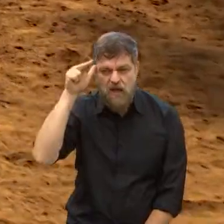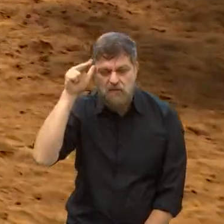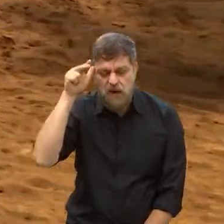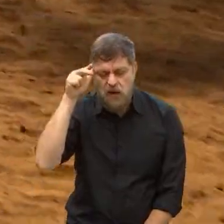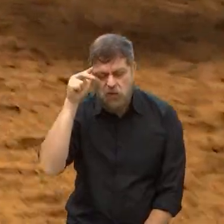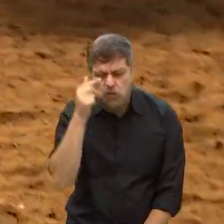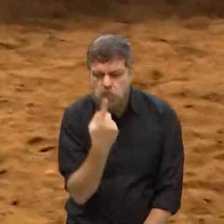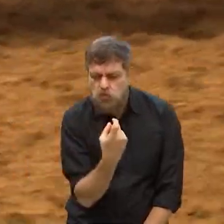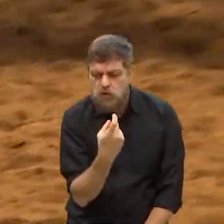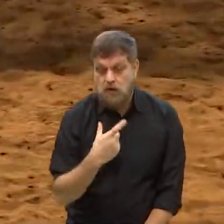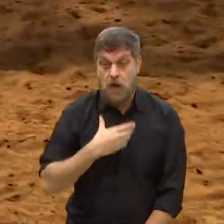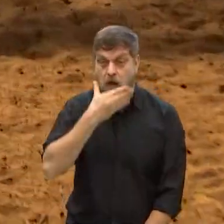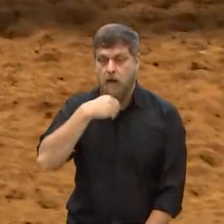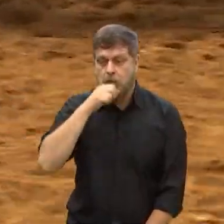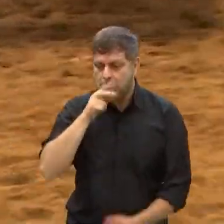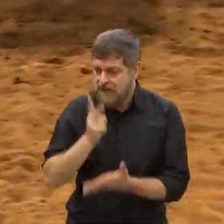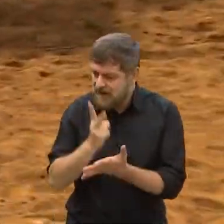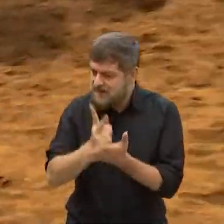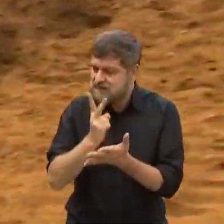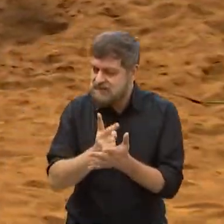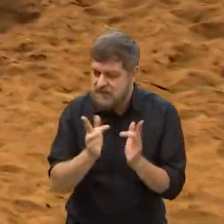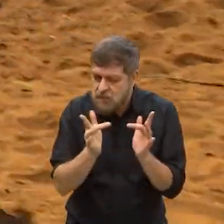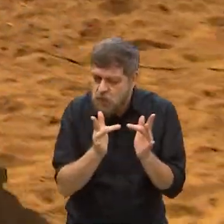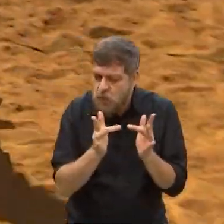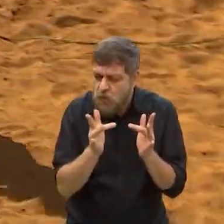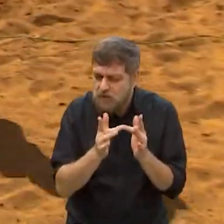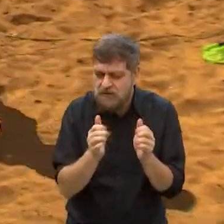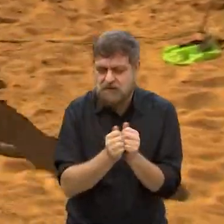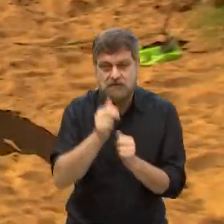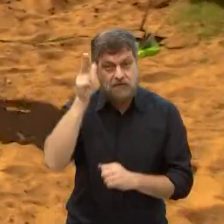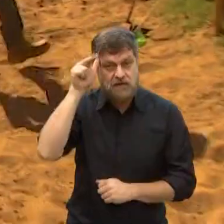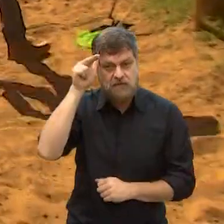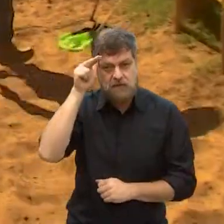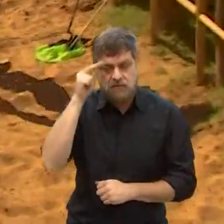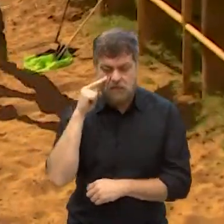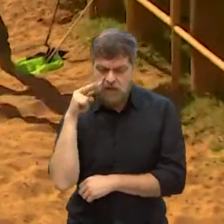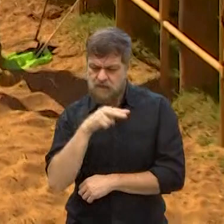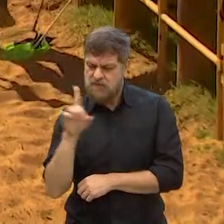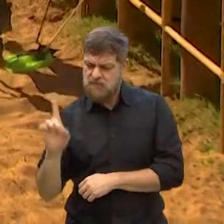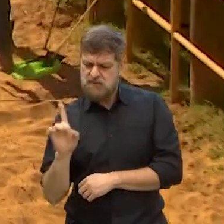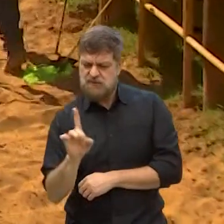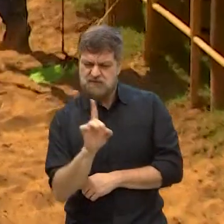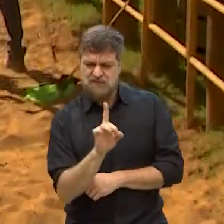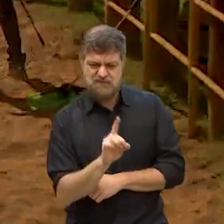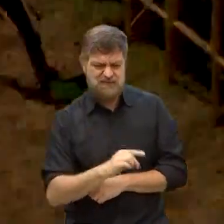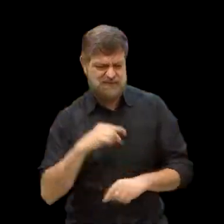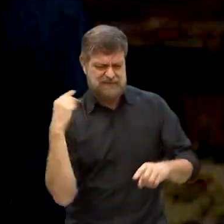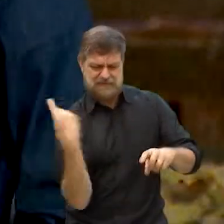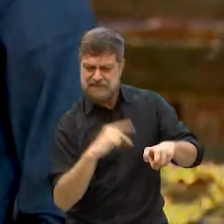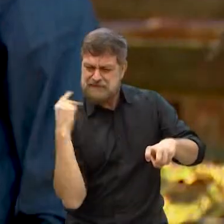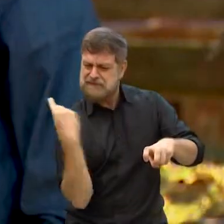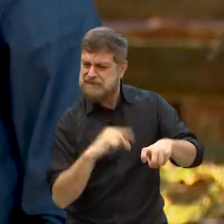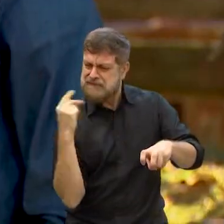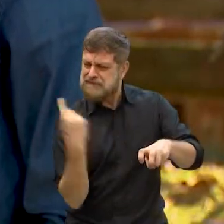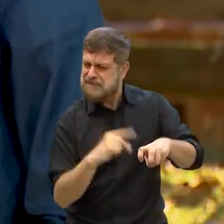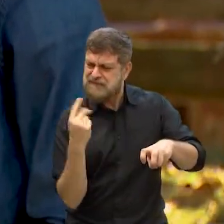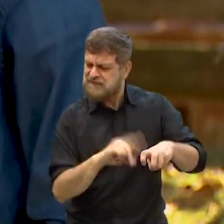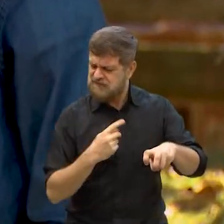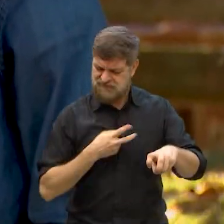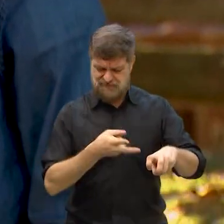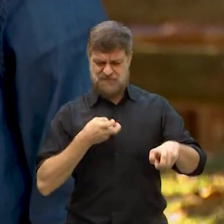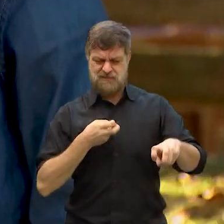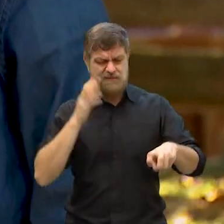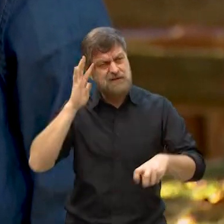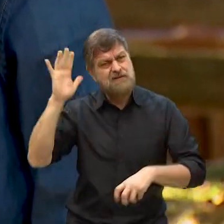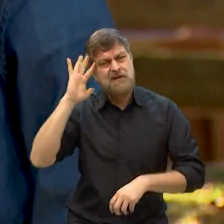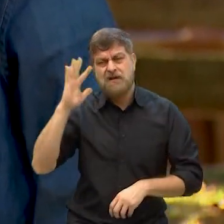Tinha apenas um cavalo aqui e meu pai sempre mexeu com o cavalo e via as pessoas que vinham aqui